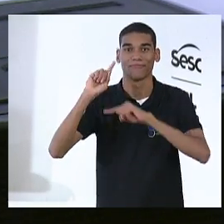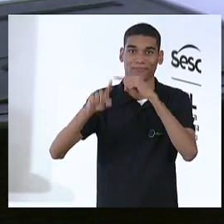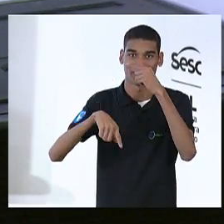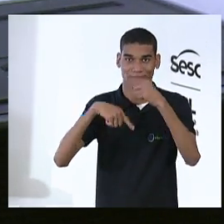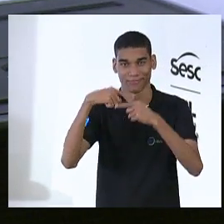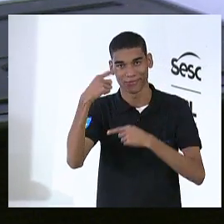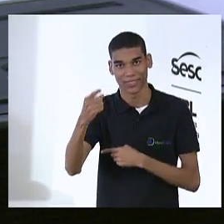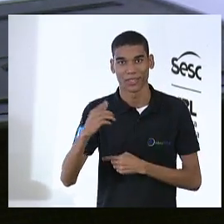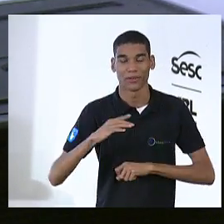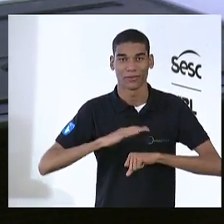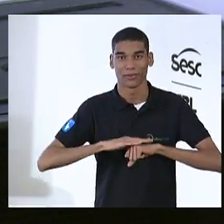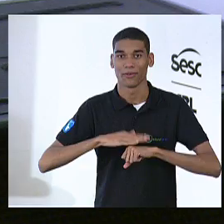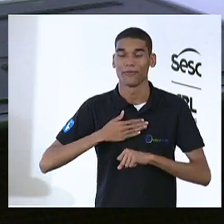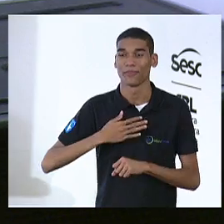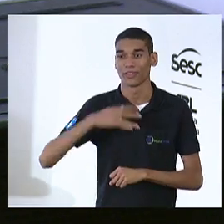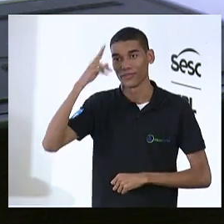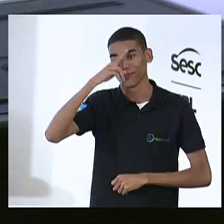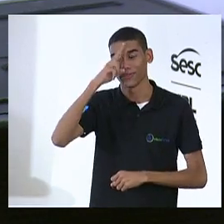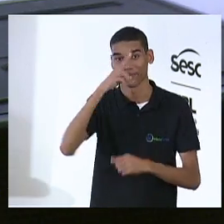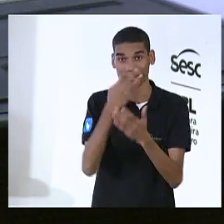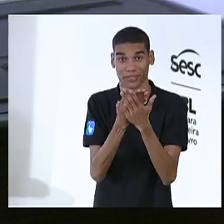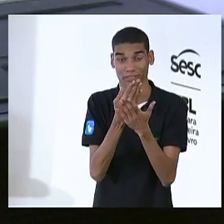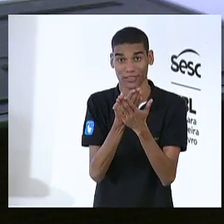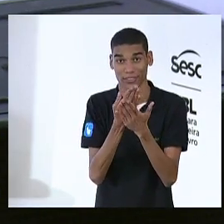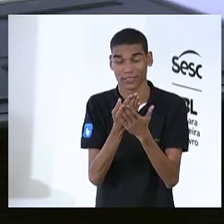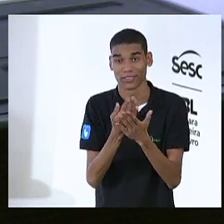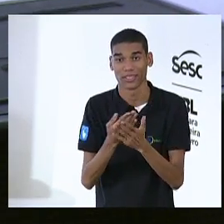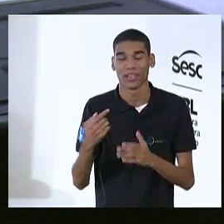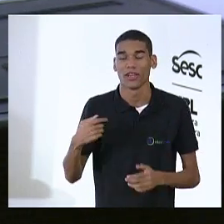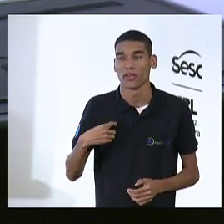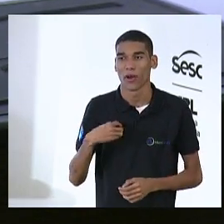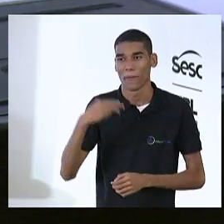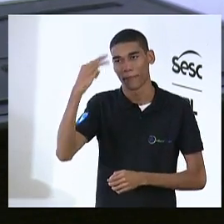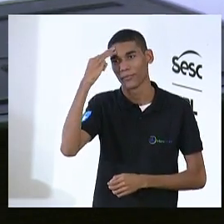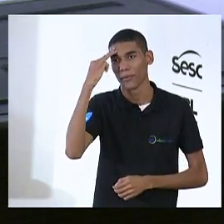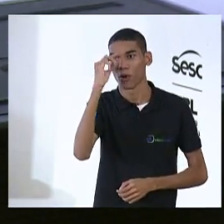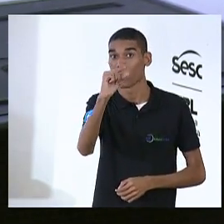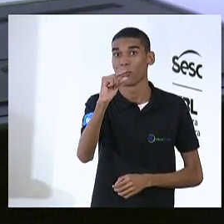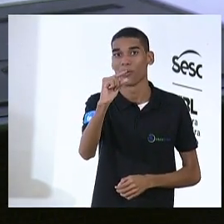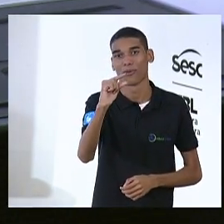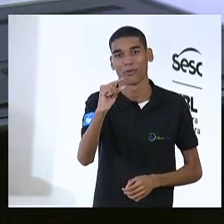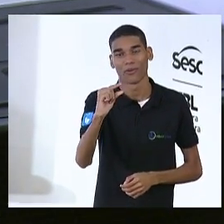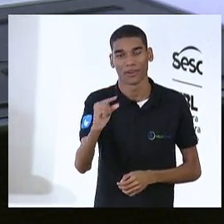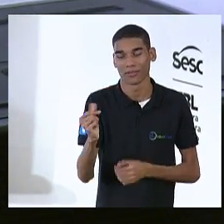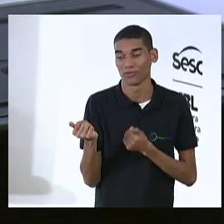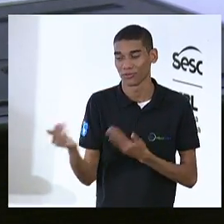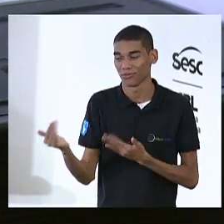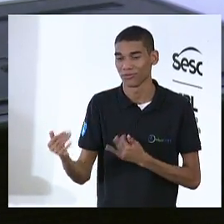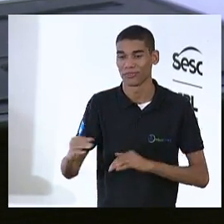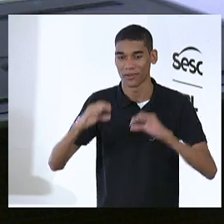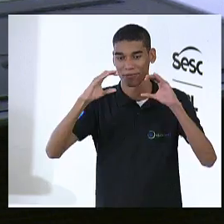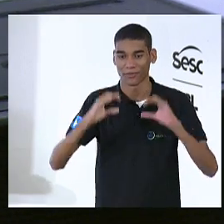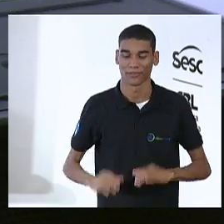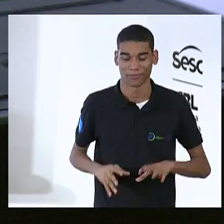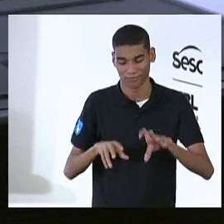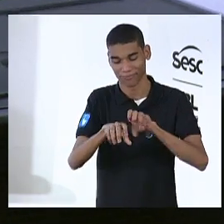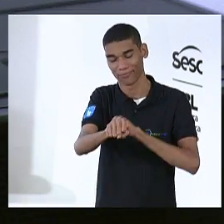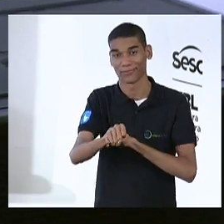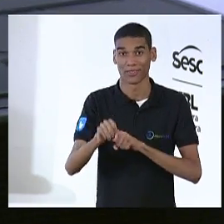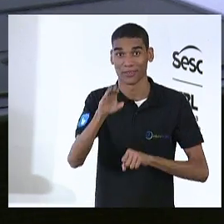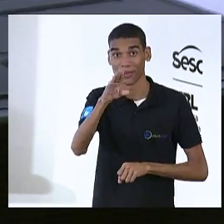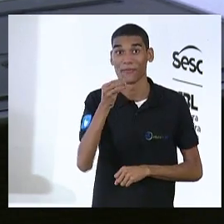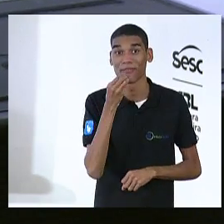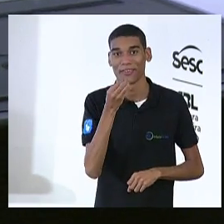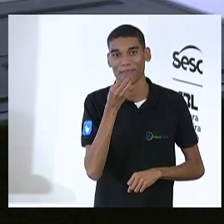e depois, no meu caso, fui estudar história, então eu tenho um pouco a memória, né, de um jovem cidadão se formando, e, obviamente,